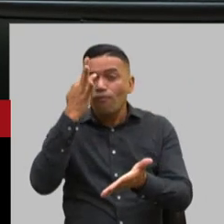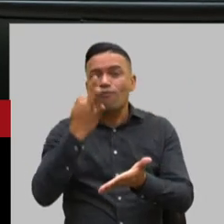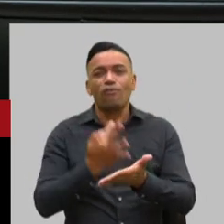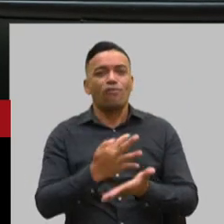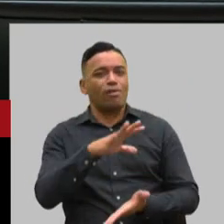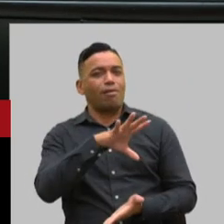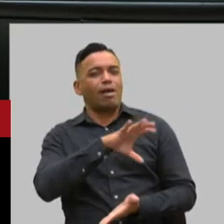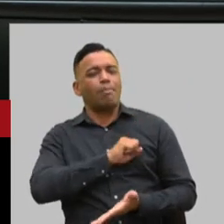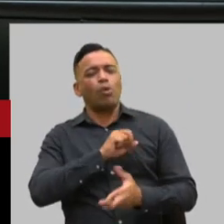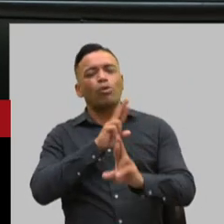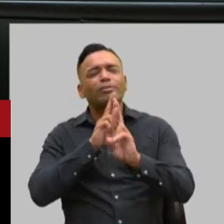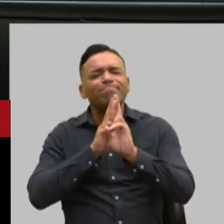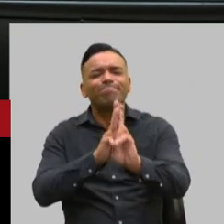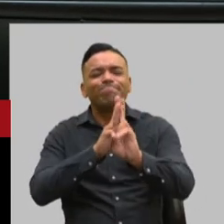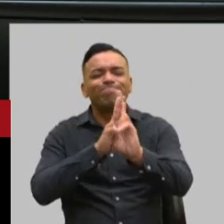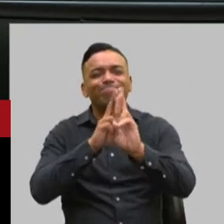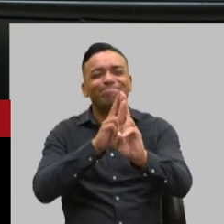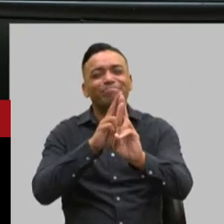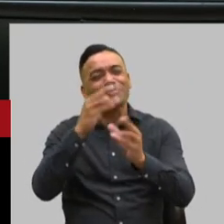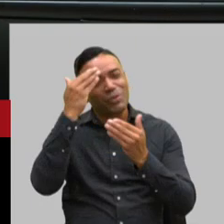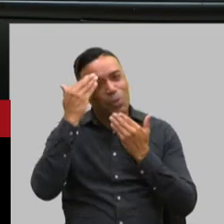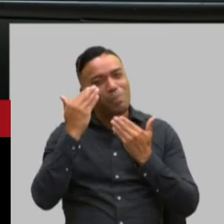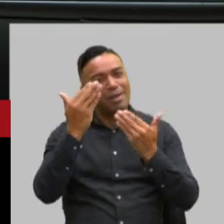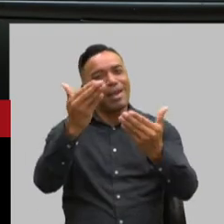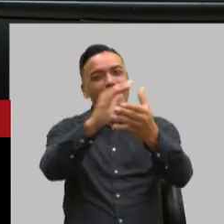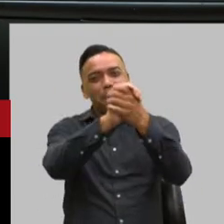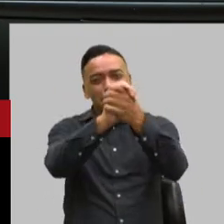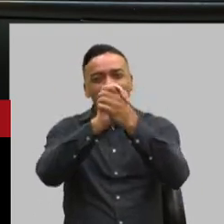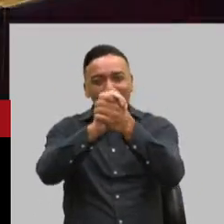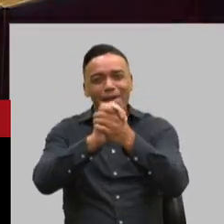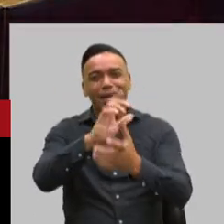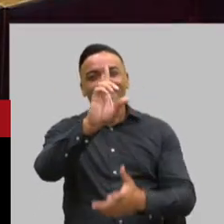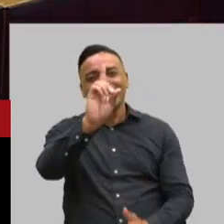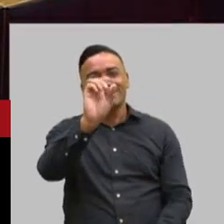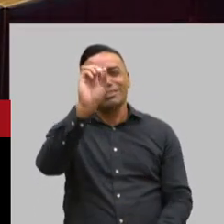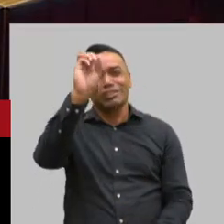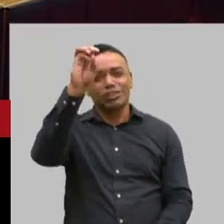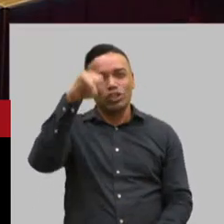esperança. Muito obrigado. Parabéns, Dom Vicente.